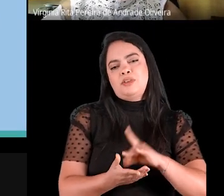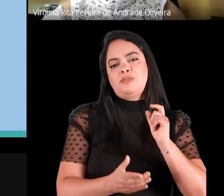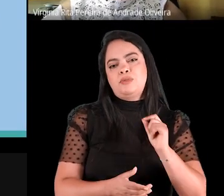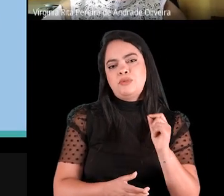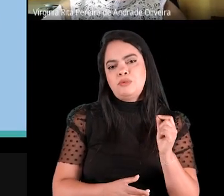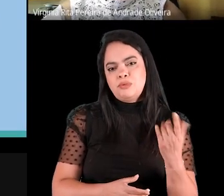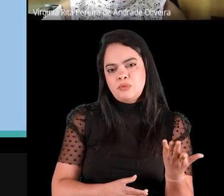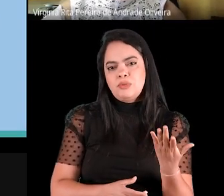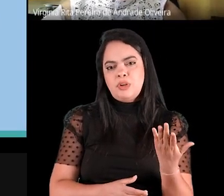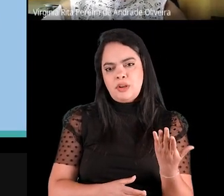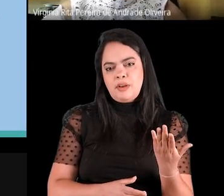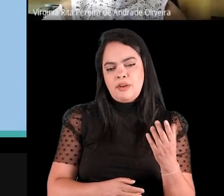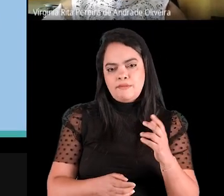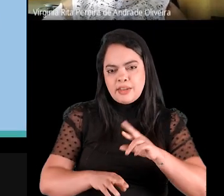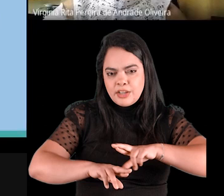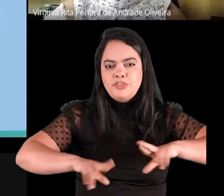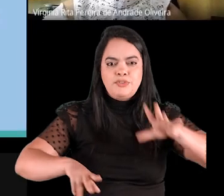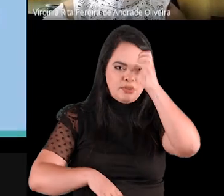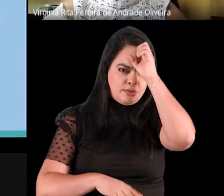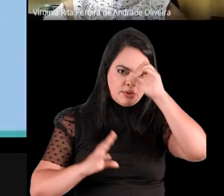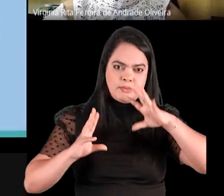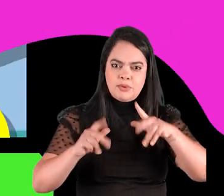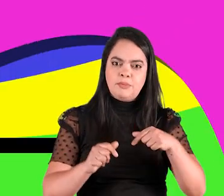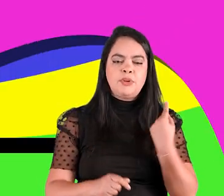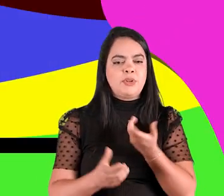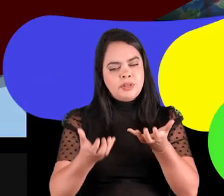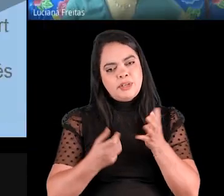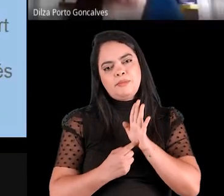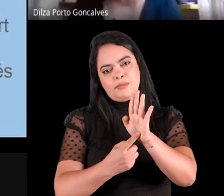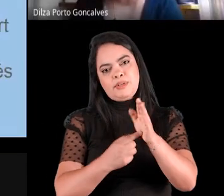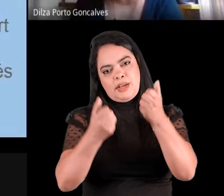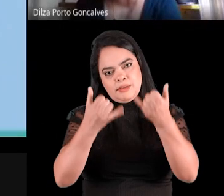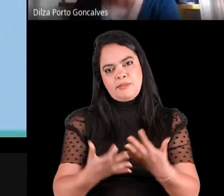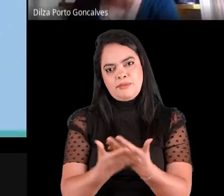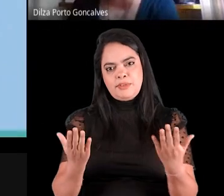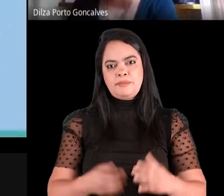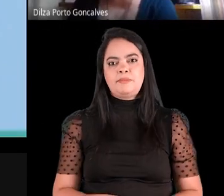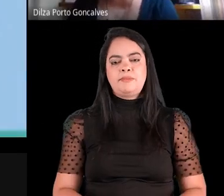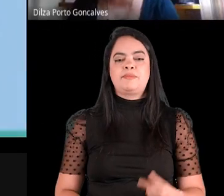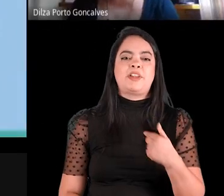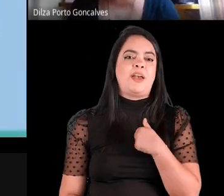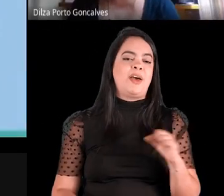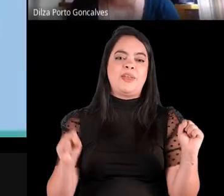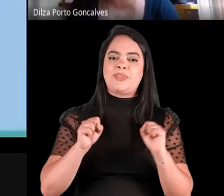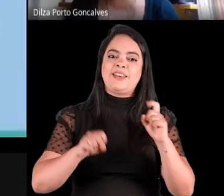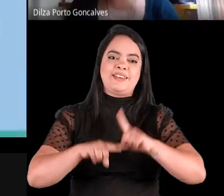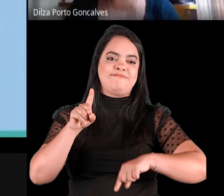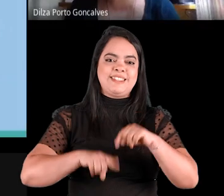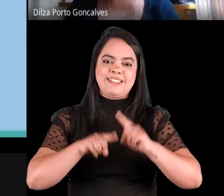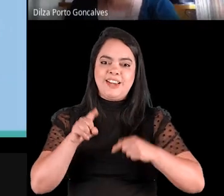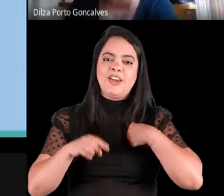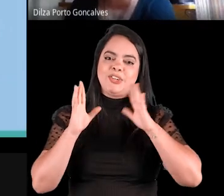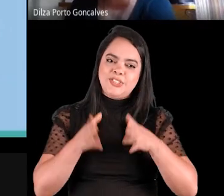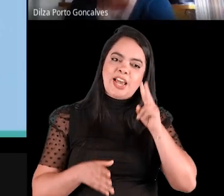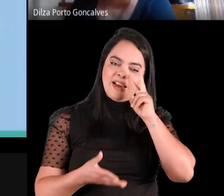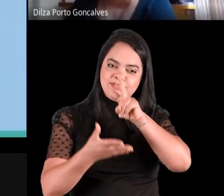todo mundo. É isso que a gente quis trazer um pouco para vocês. Eu adorei o material, eu já tinha visto o material em